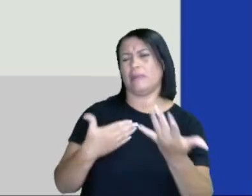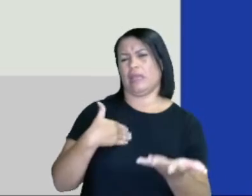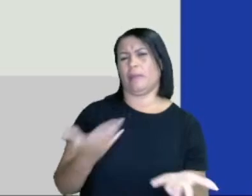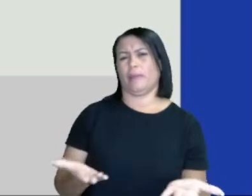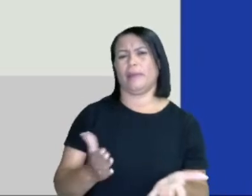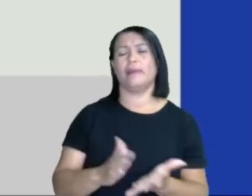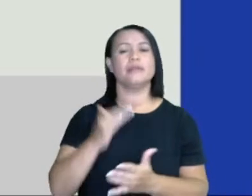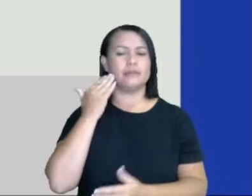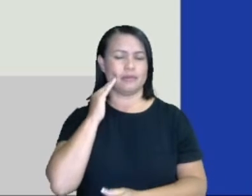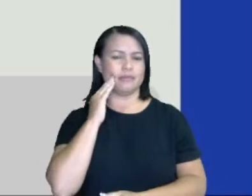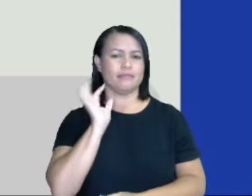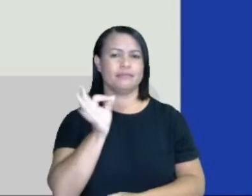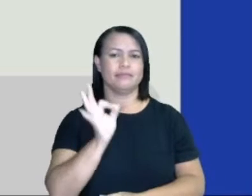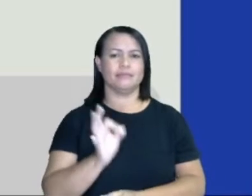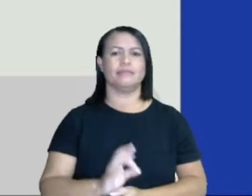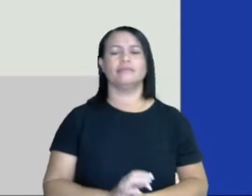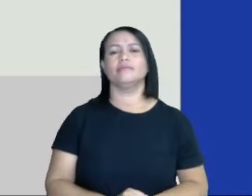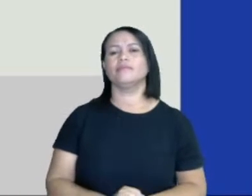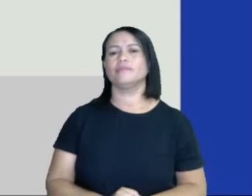broma, certo?